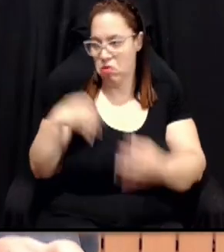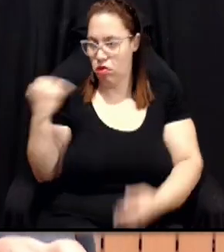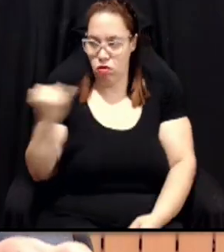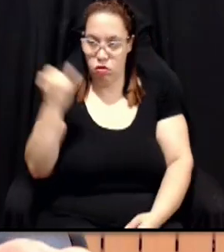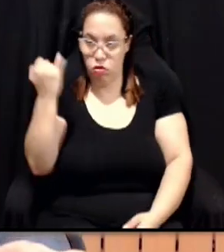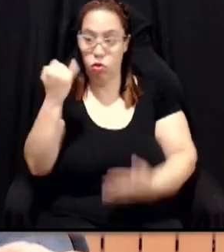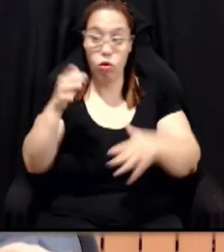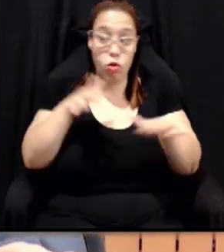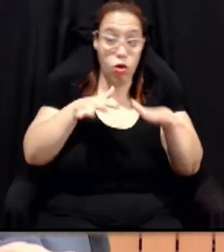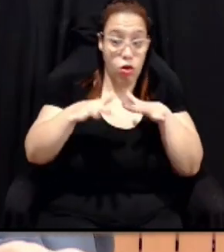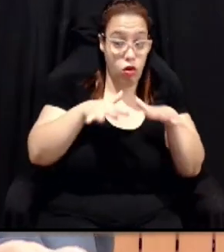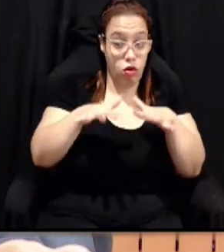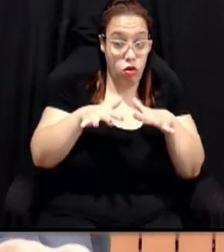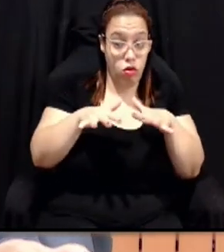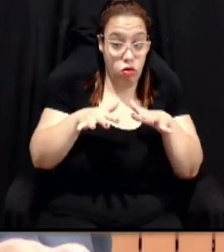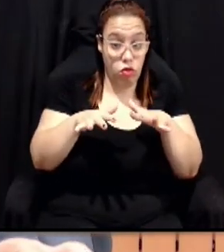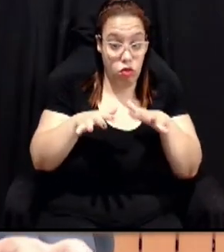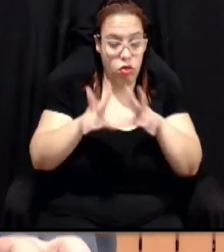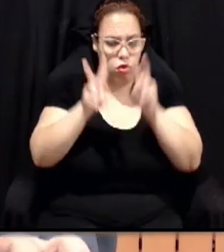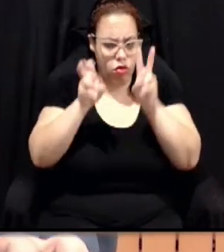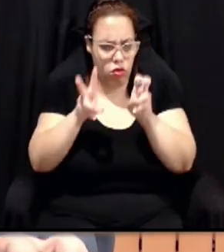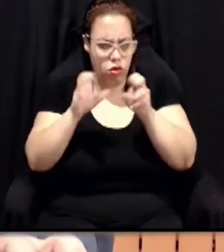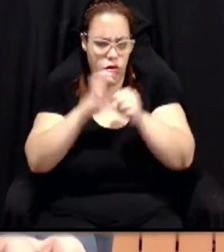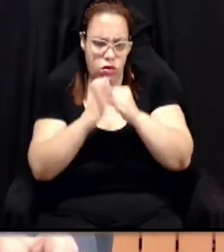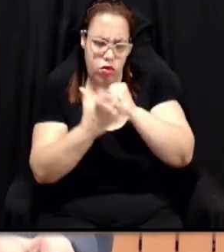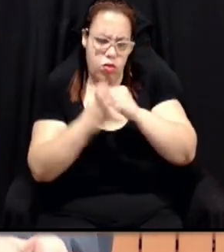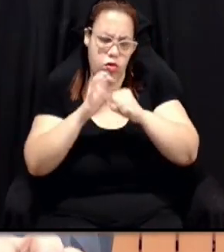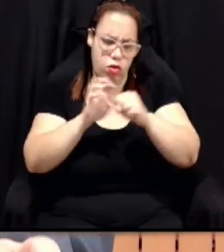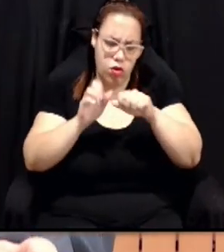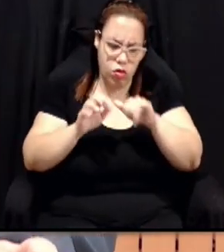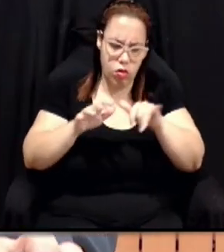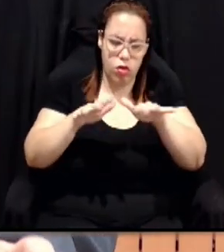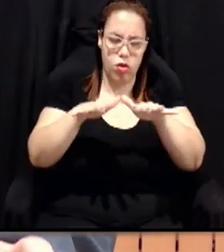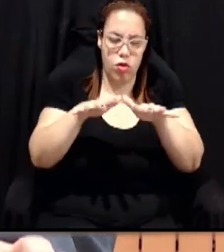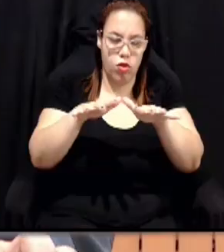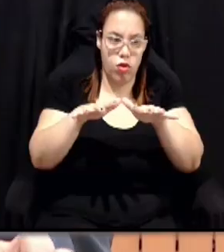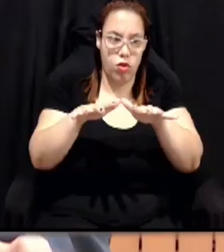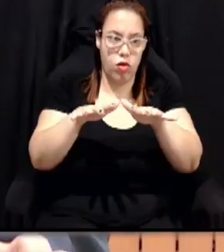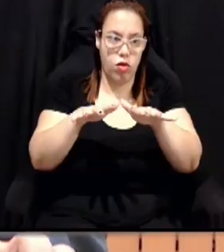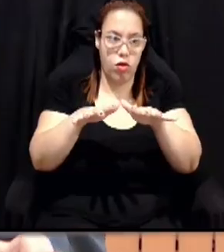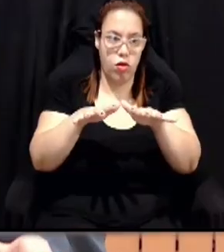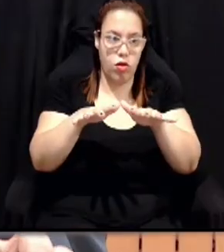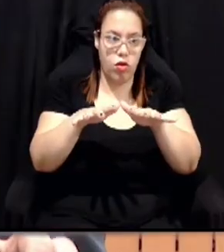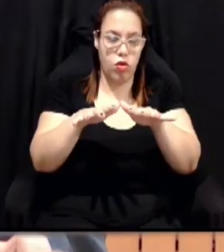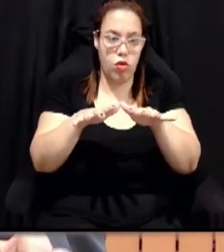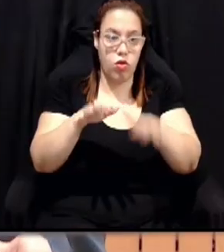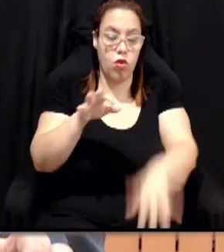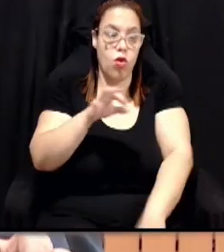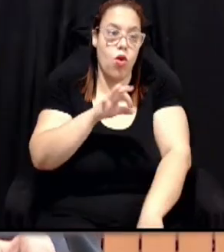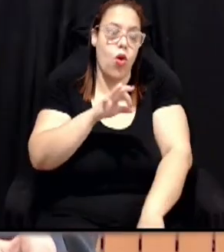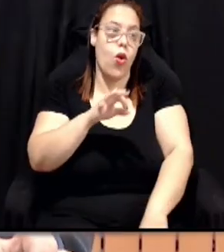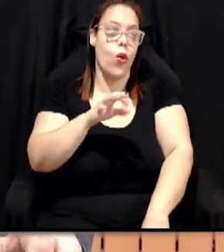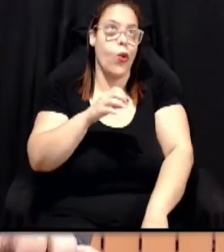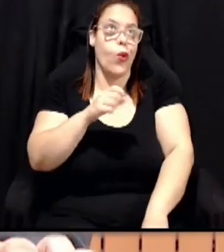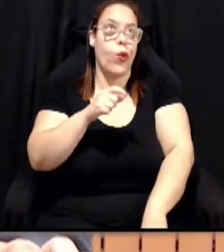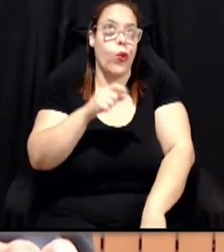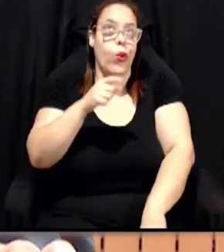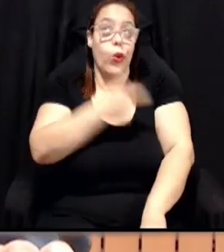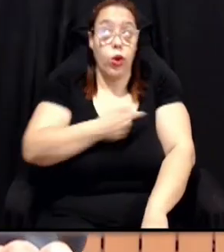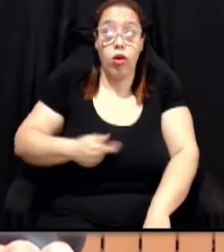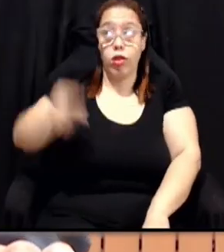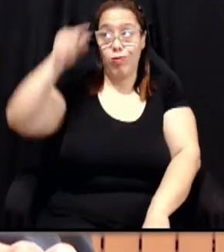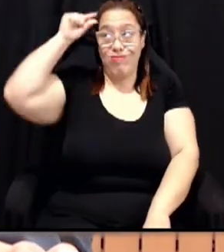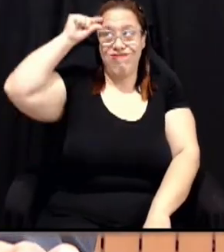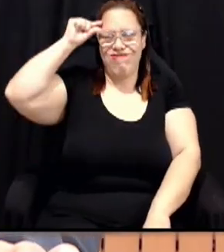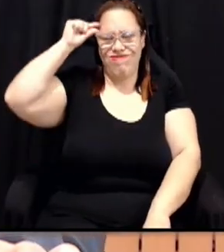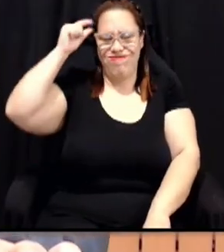eu tratei do assunto da pandemia, ou seja, o governo Jonas pegou um dos piores momentos da história, não